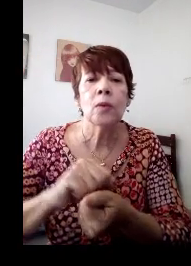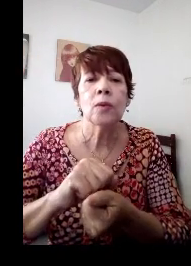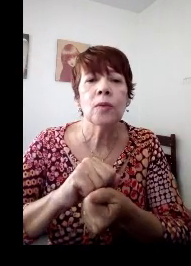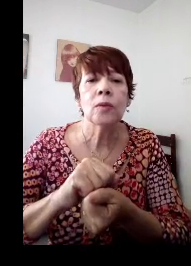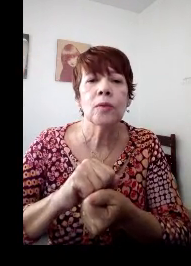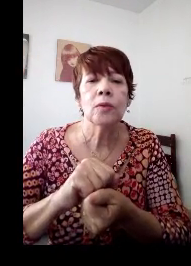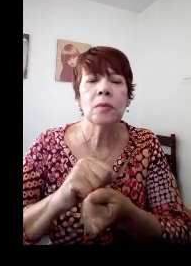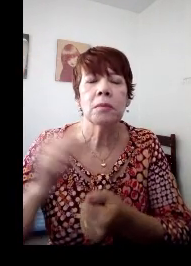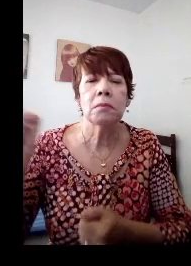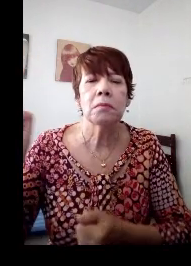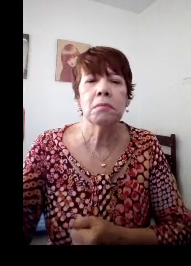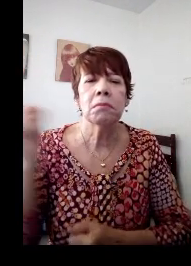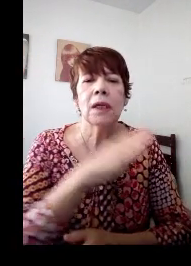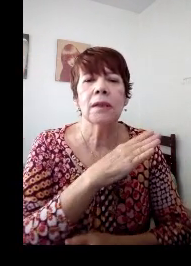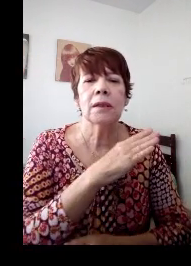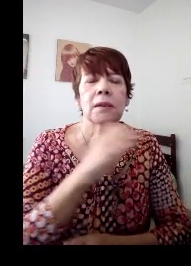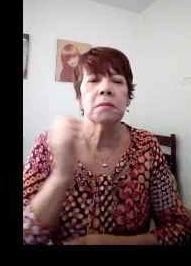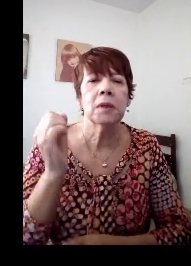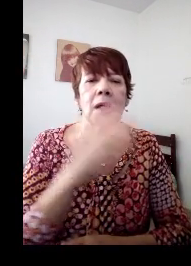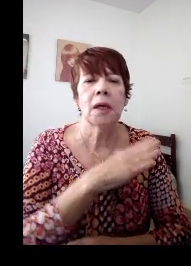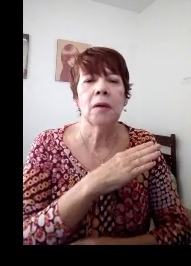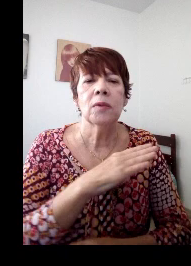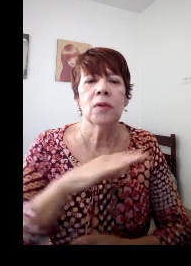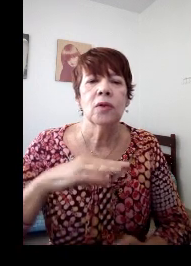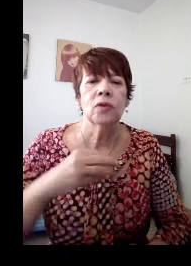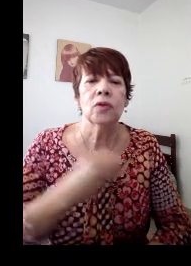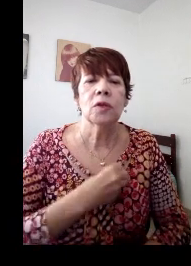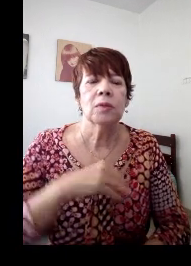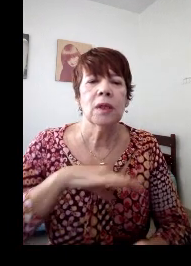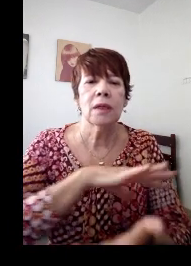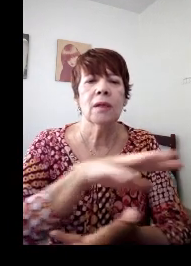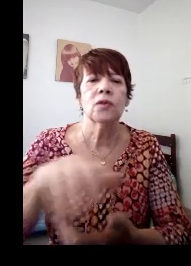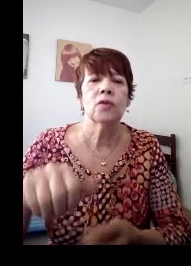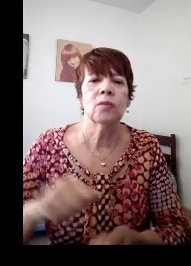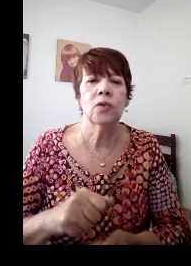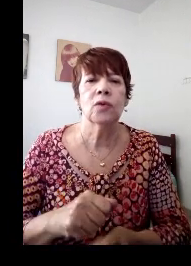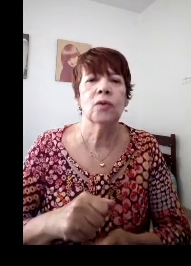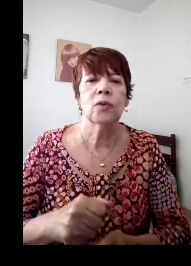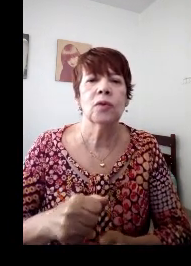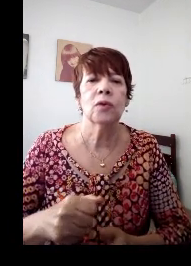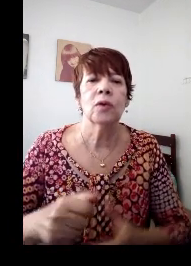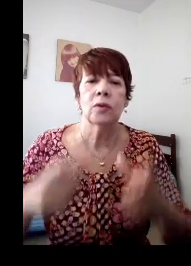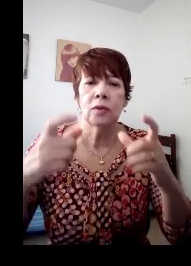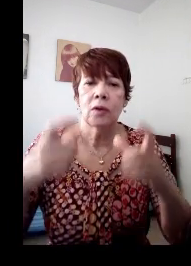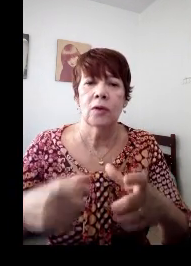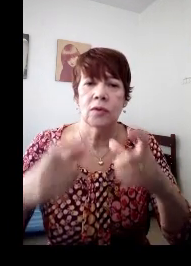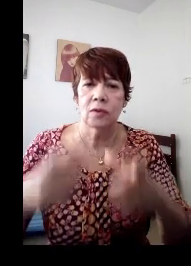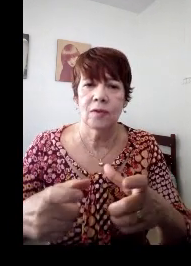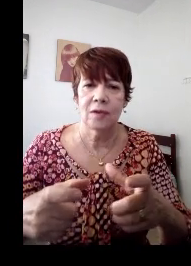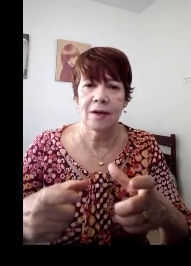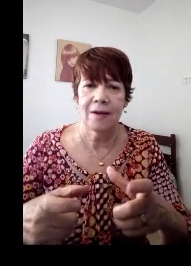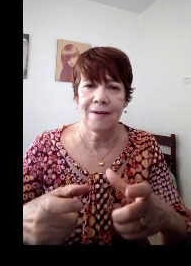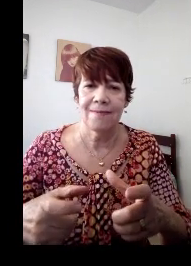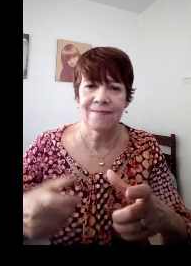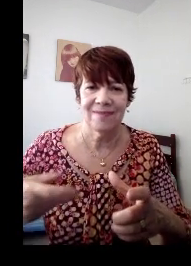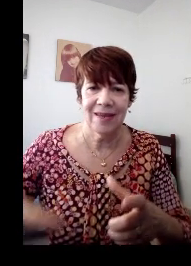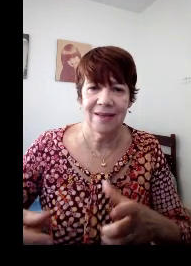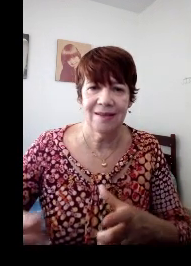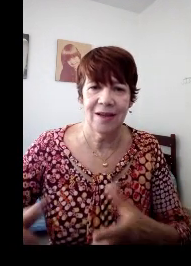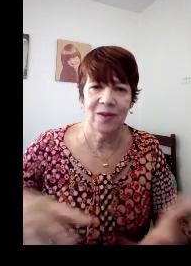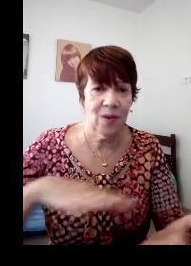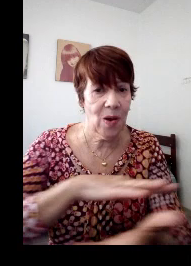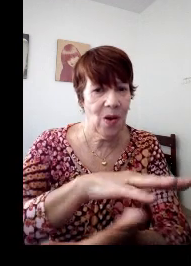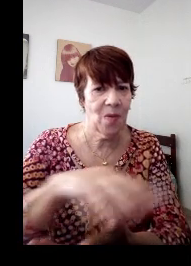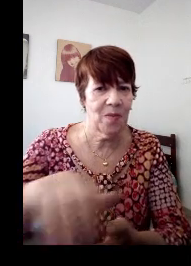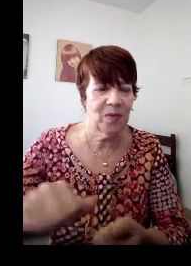ele passa e a sua concupiscência, mas, desculpe,